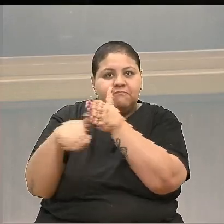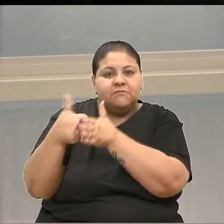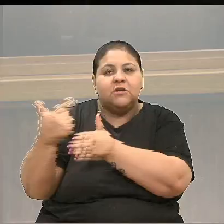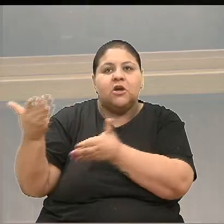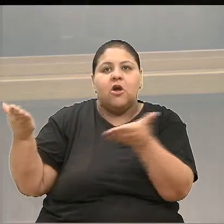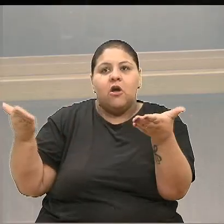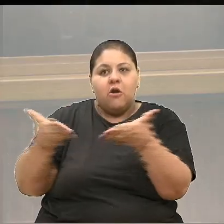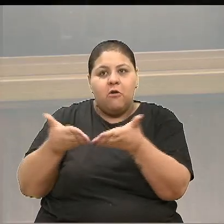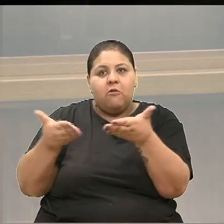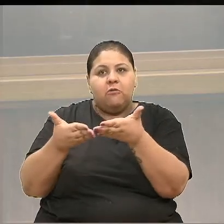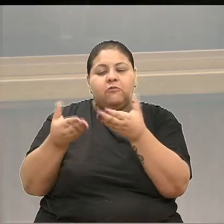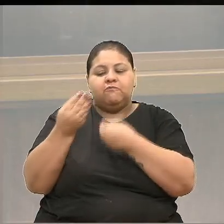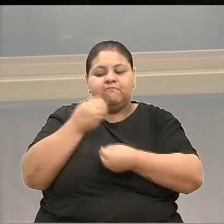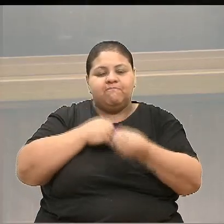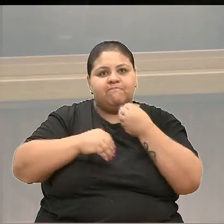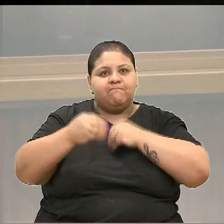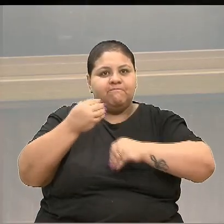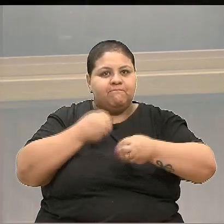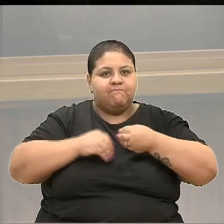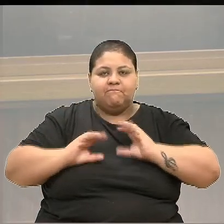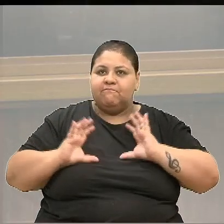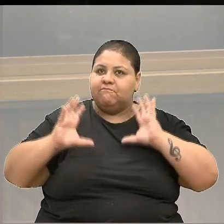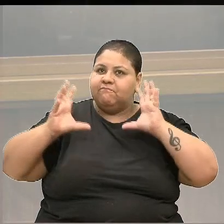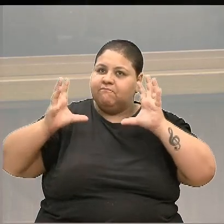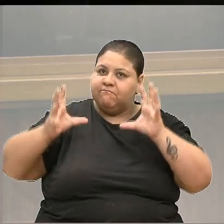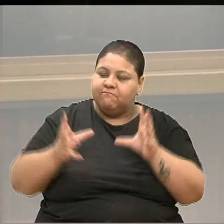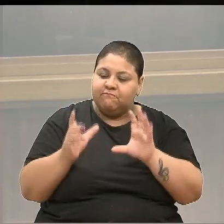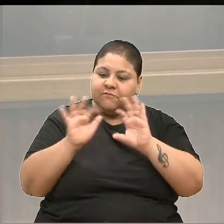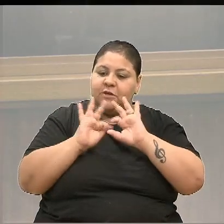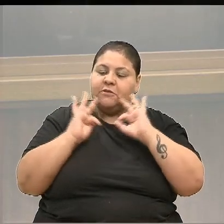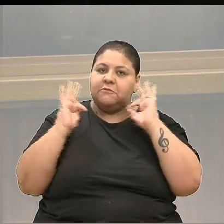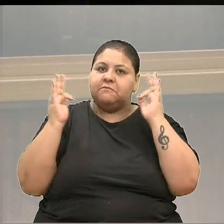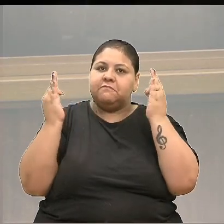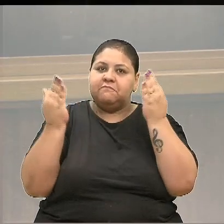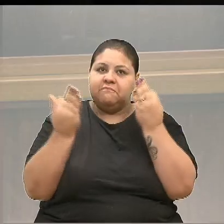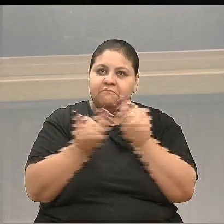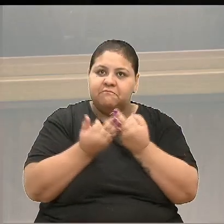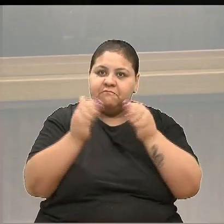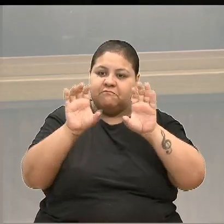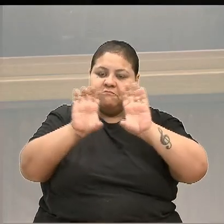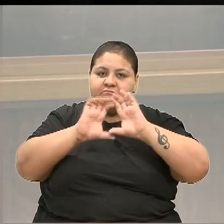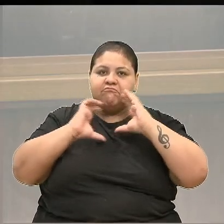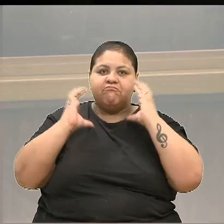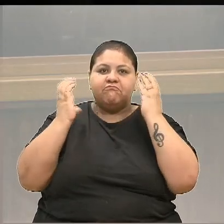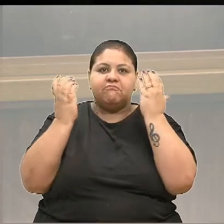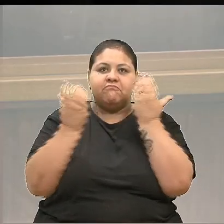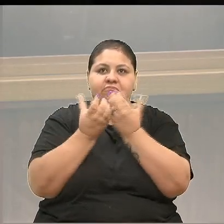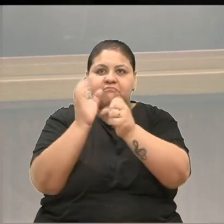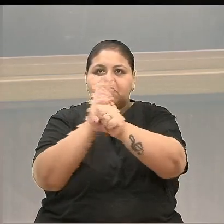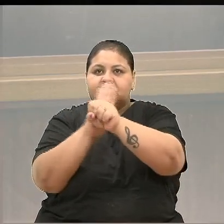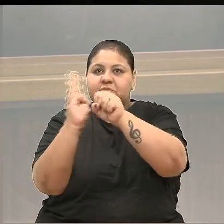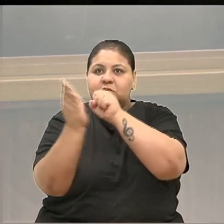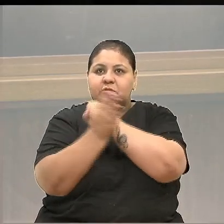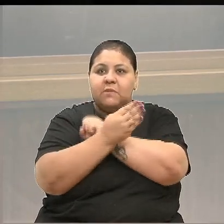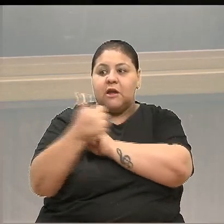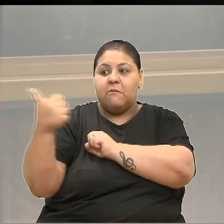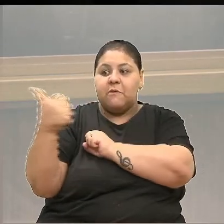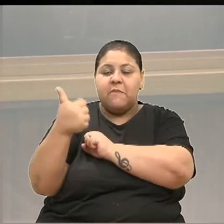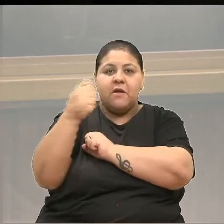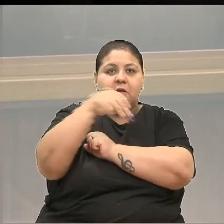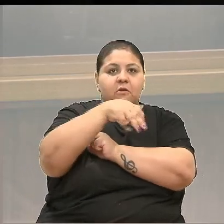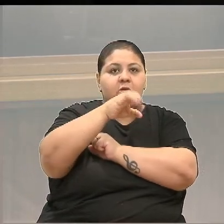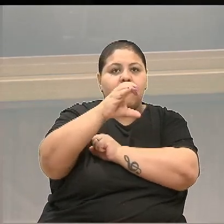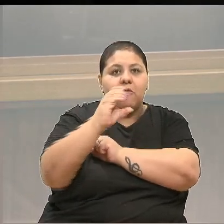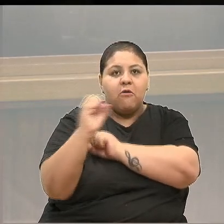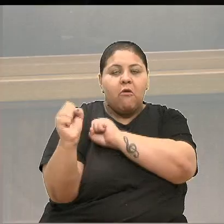deixo aqui os meus sentimentos a toda a família, a comunidade do bairro 1º de Maio, e que